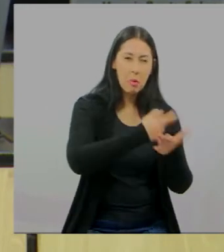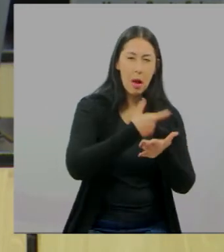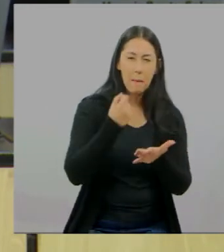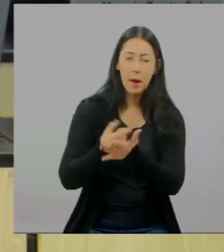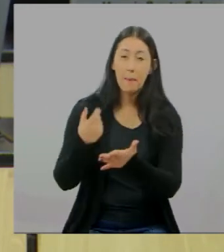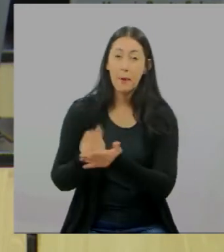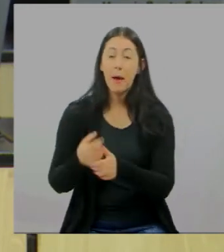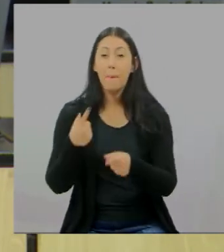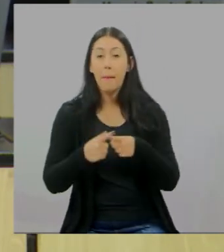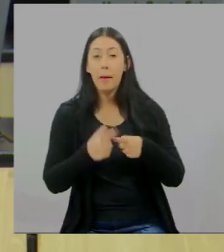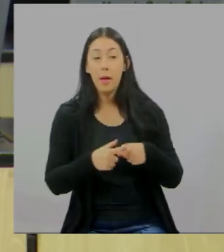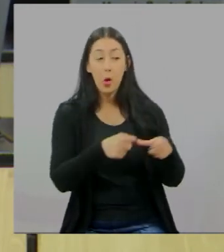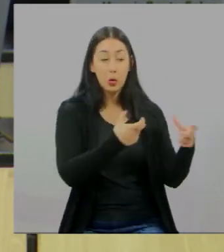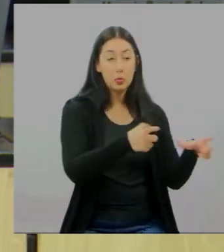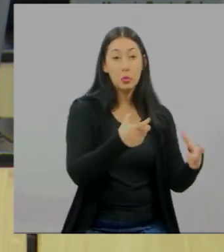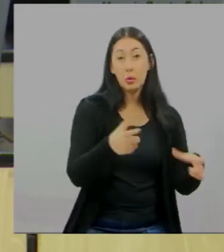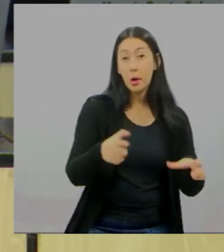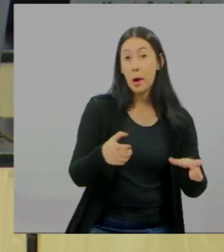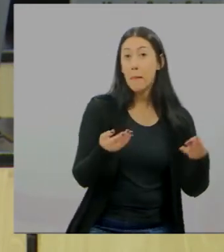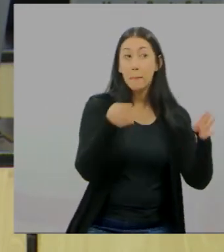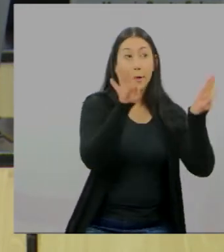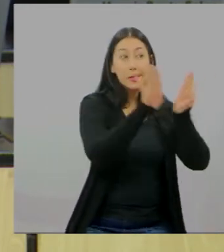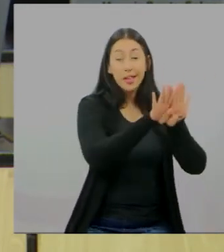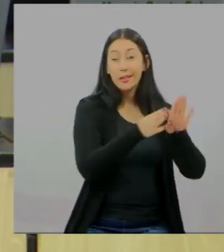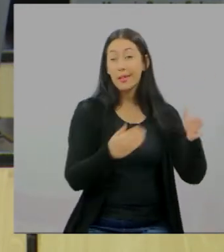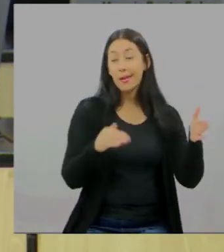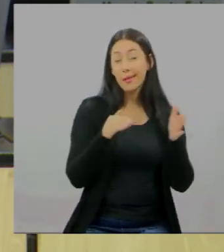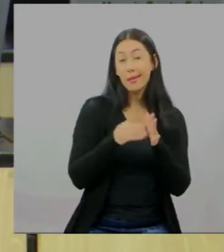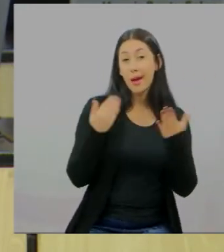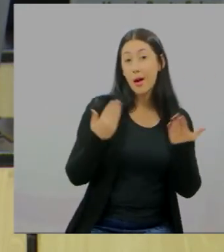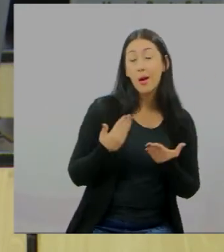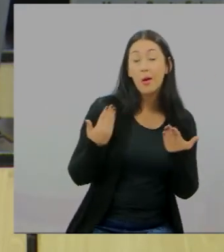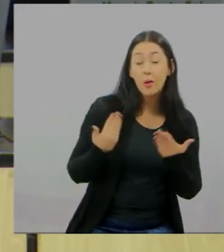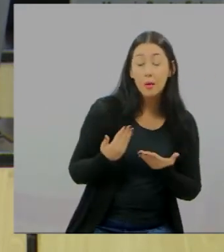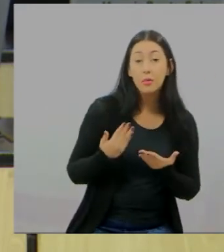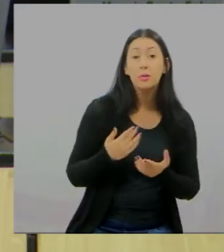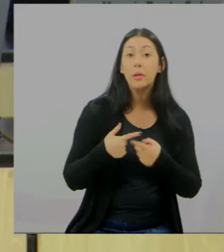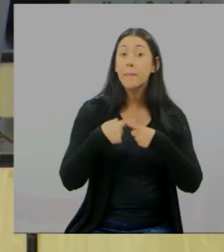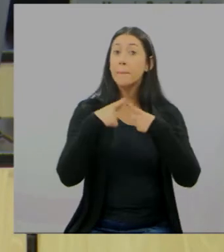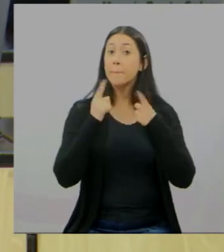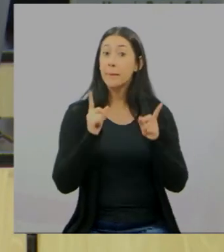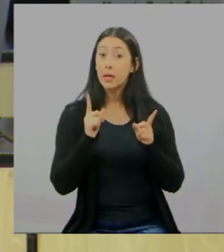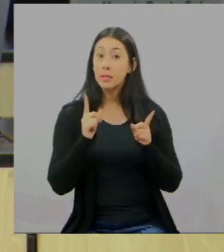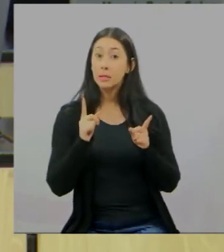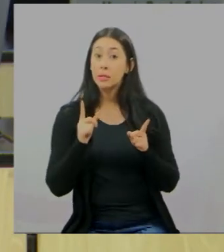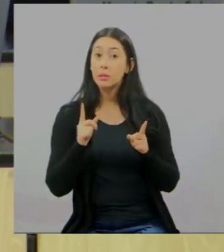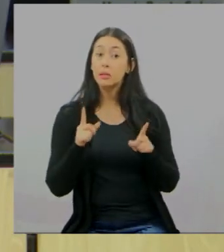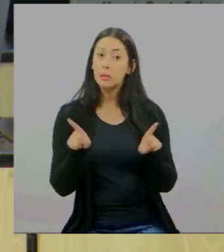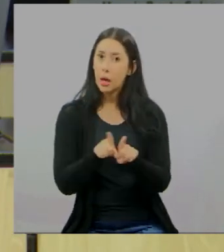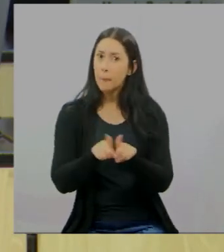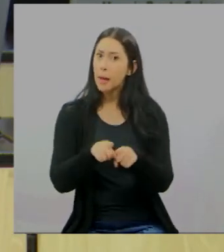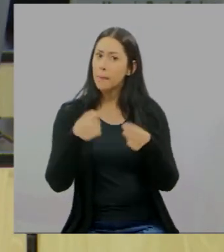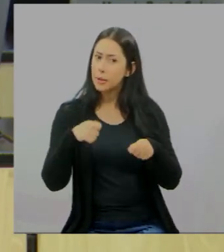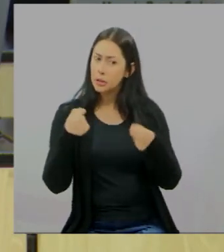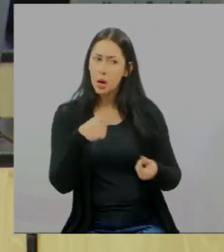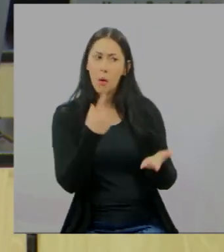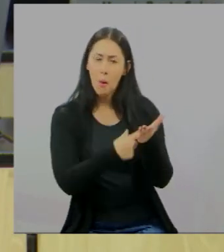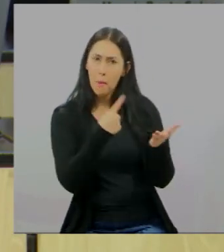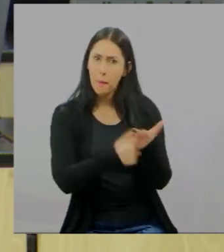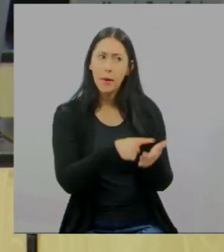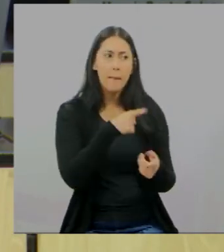restaurantes e hotéis da cidade, que não deve manter seu estabelecimento e atendimento ao público, mas o mesmo tem o compromisso com as despesas normais, água, energia,